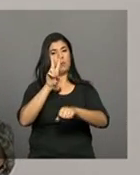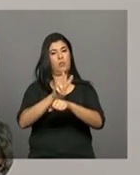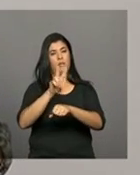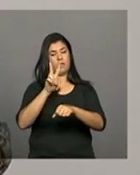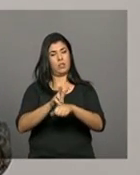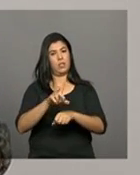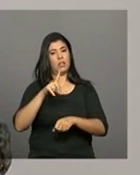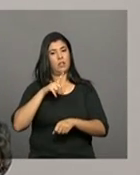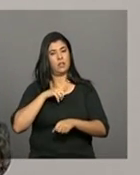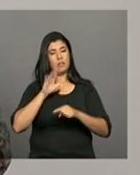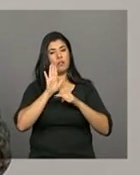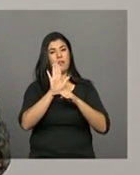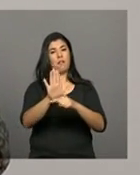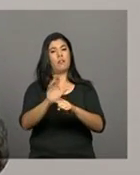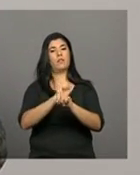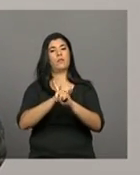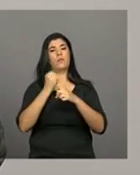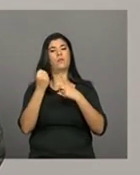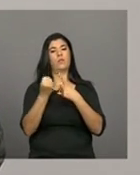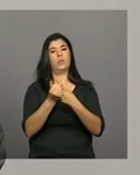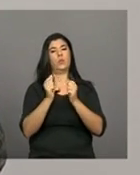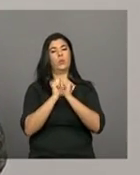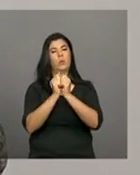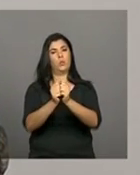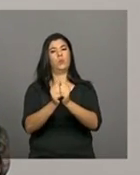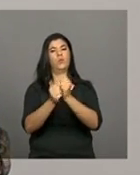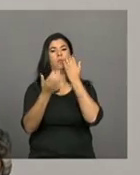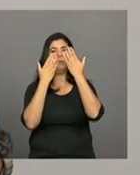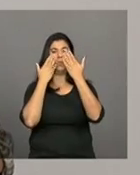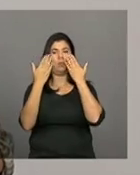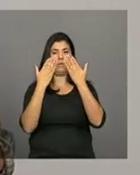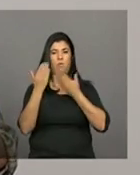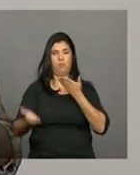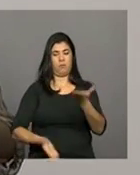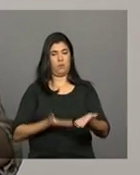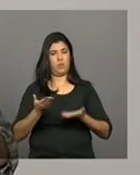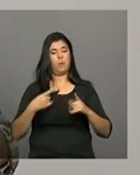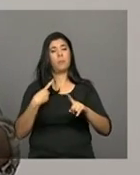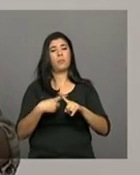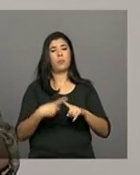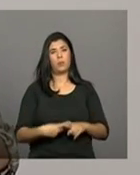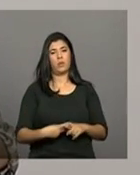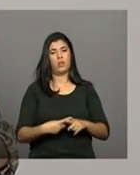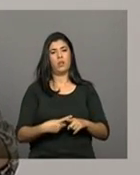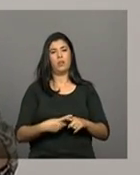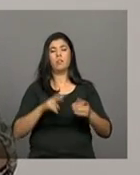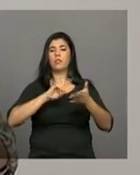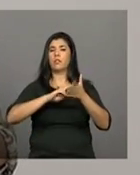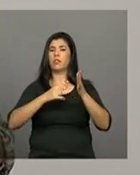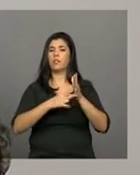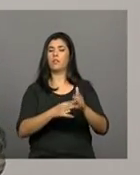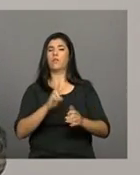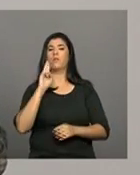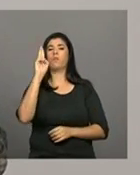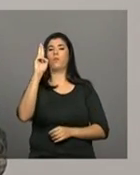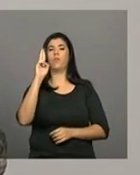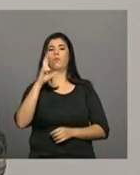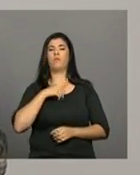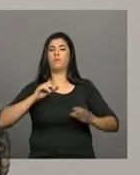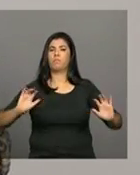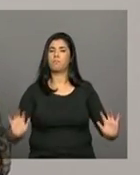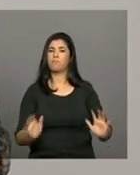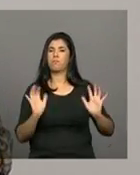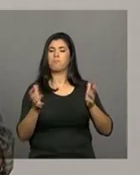temos assistentes sociais e psicólogas. Por quê? Porque é o reforço também da